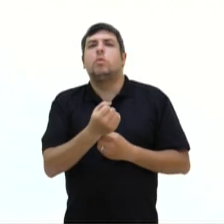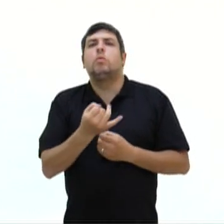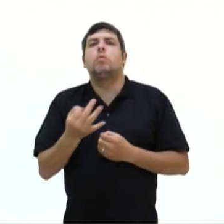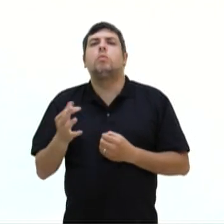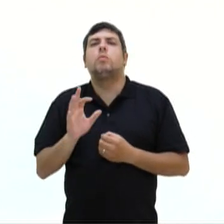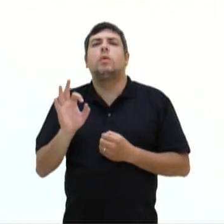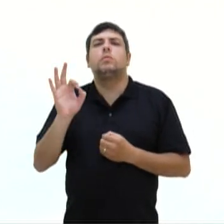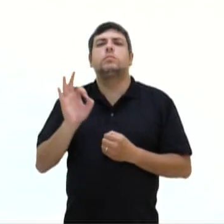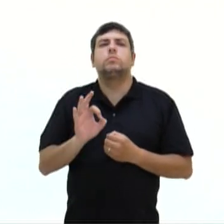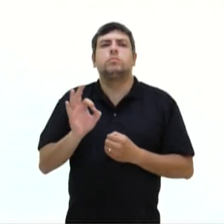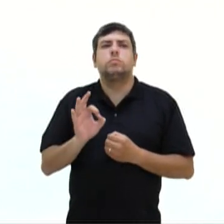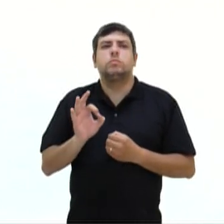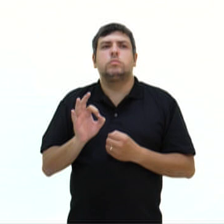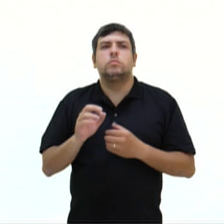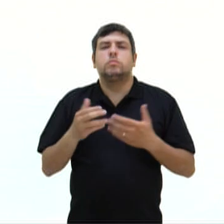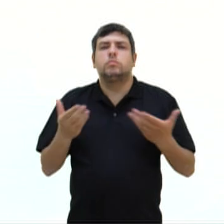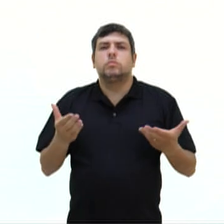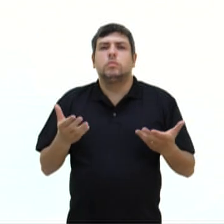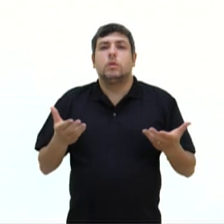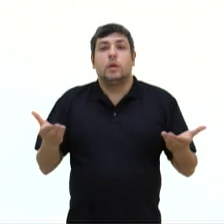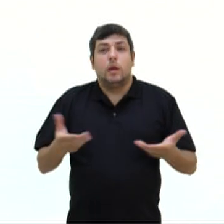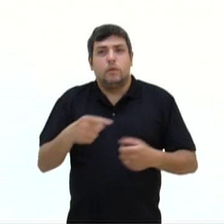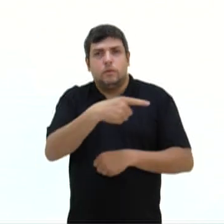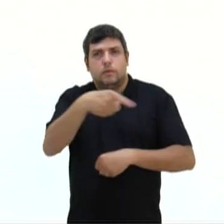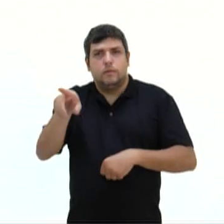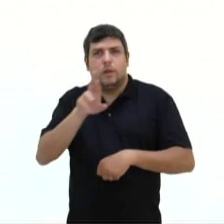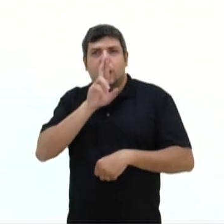as nossas alternativas. Agora é com vocês.